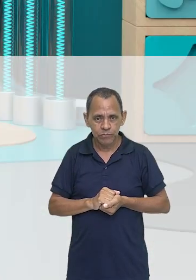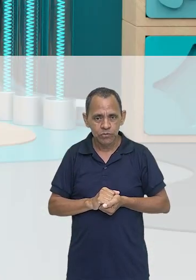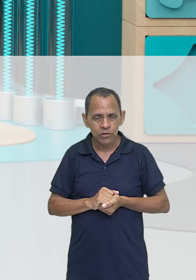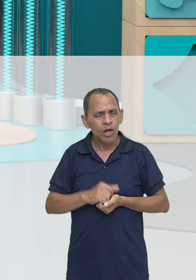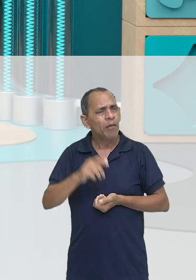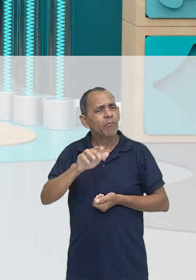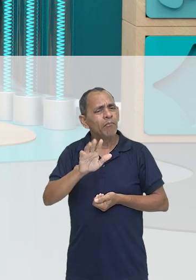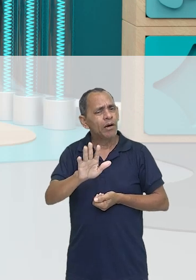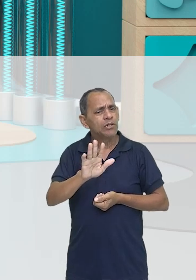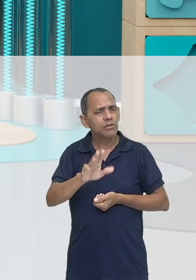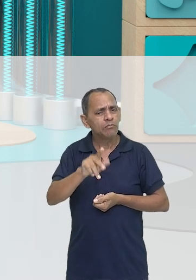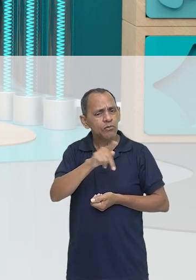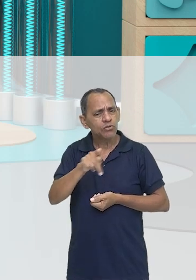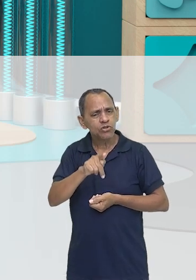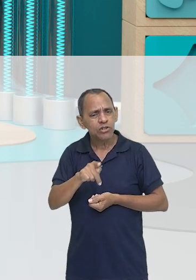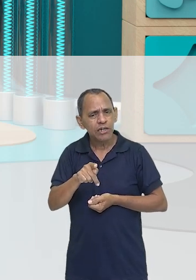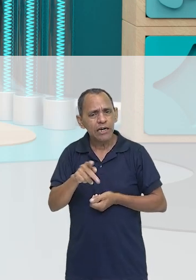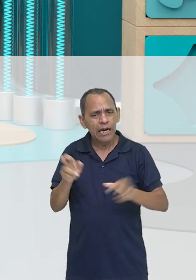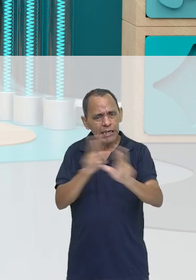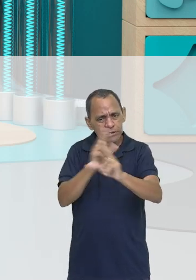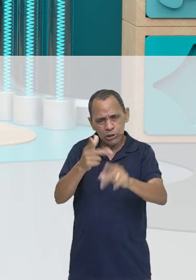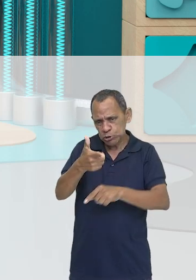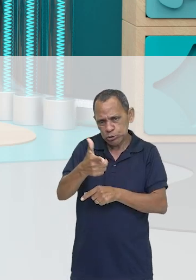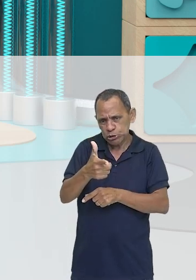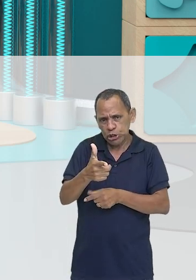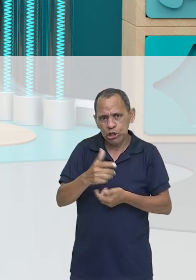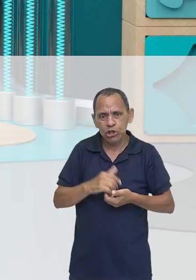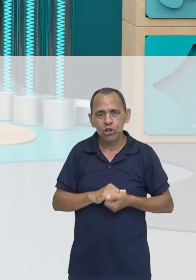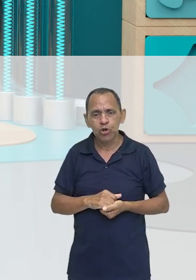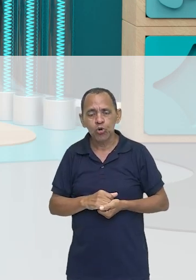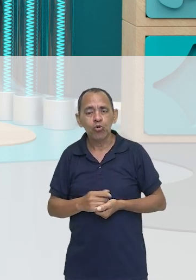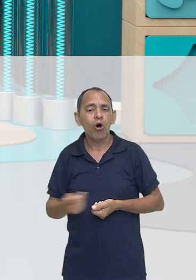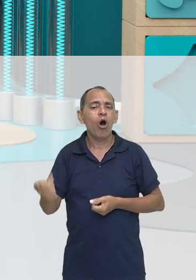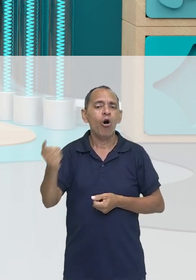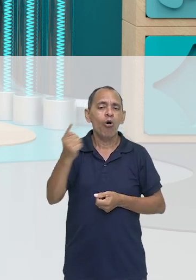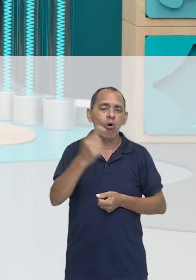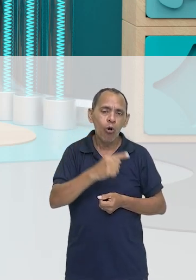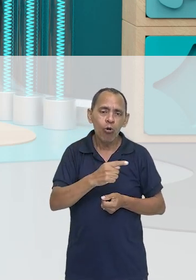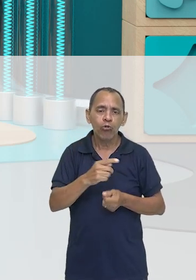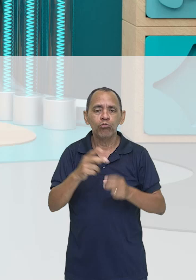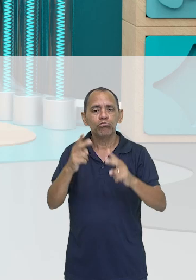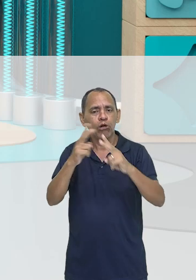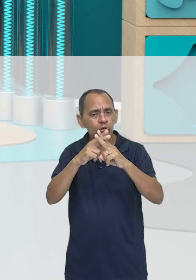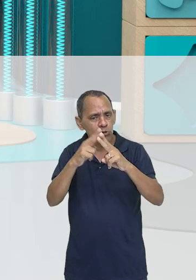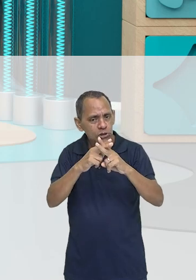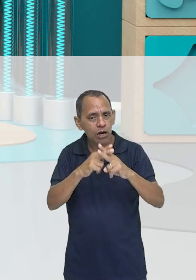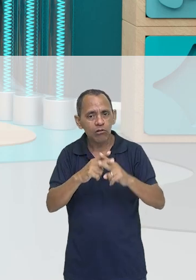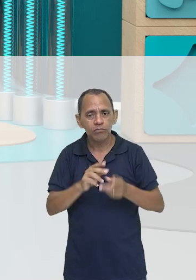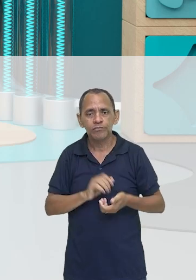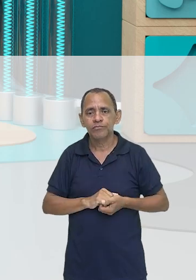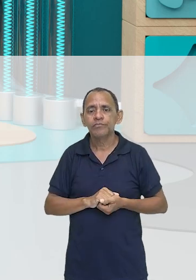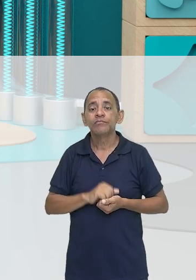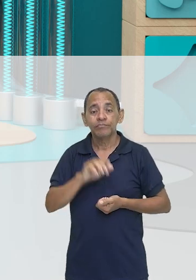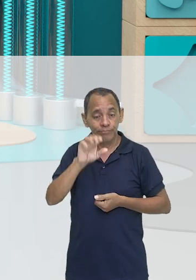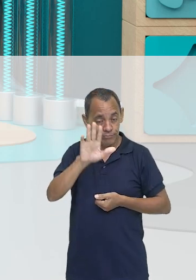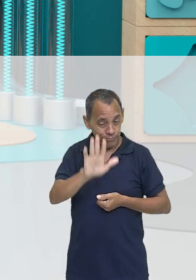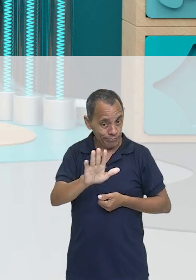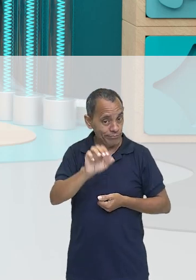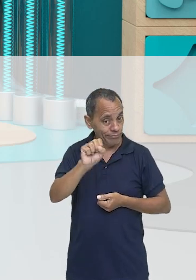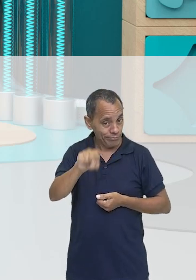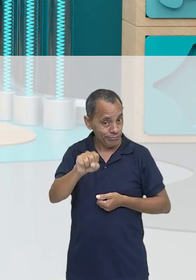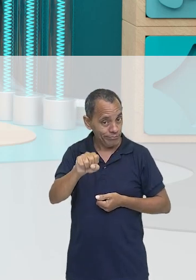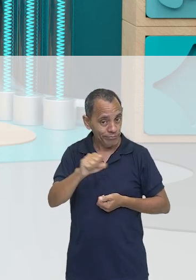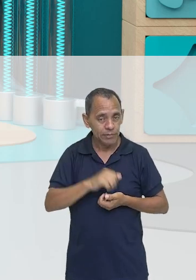lá, da arte dos samurais? Está relacionada. Mas o que acontece? Vocês lembram lá que no Japão feudal eles